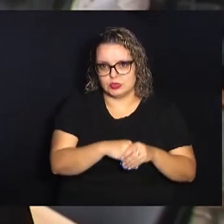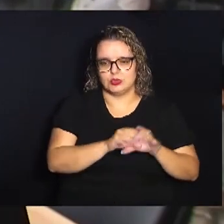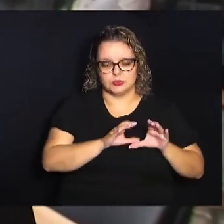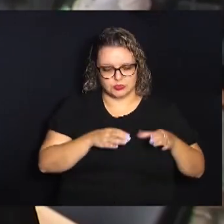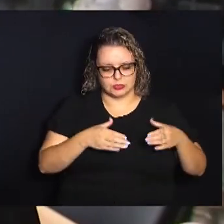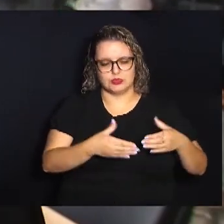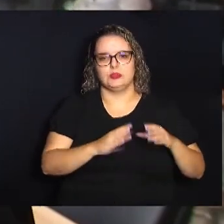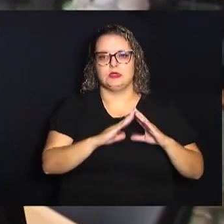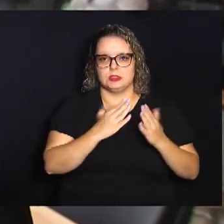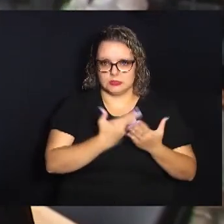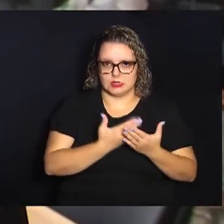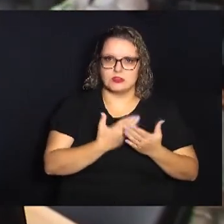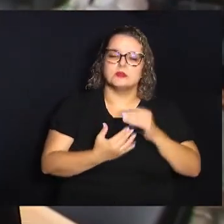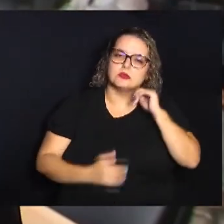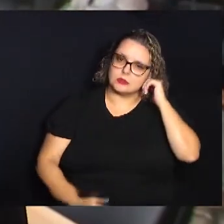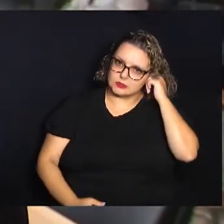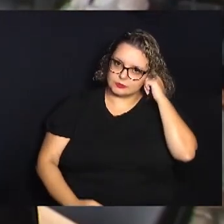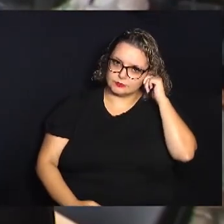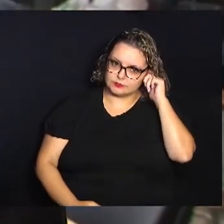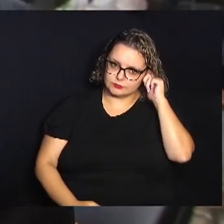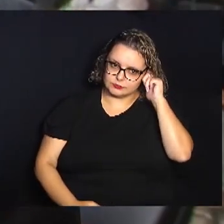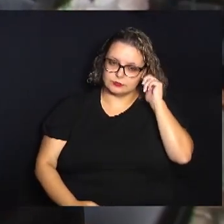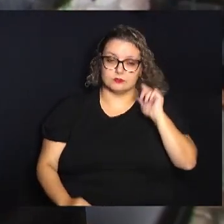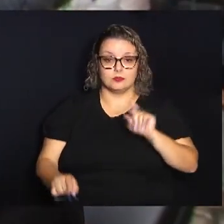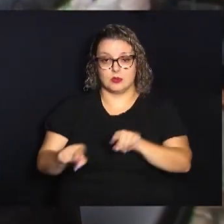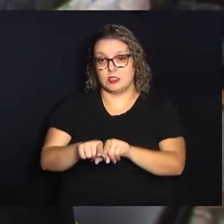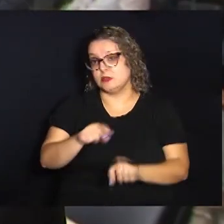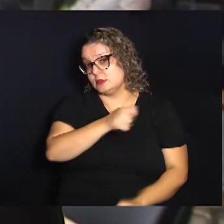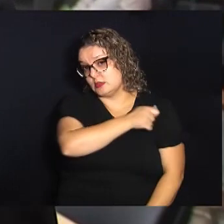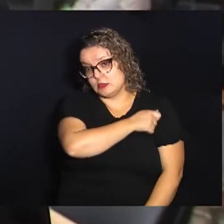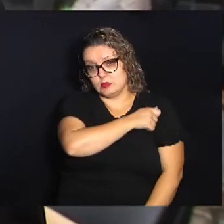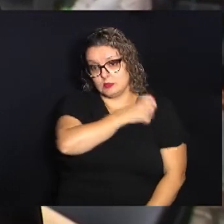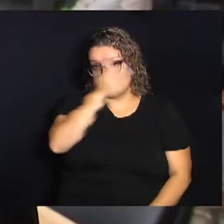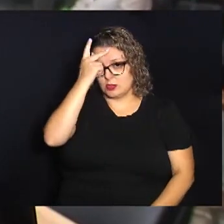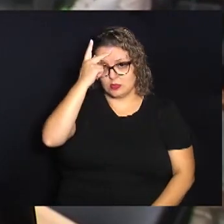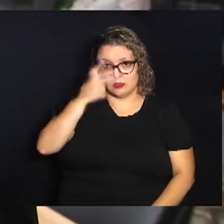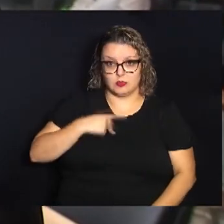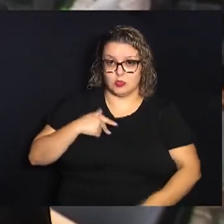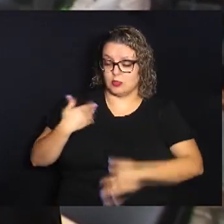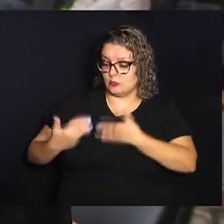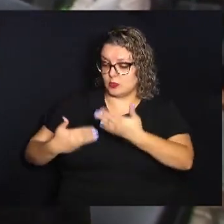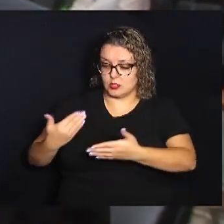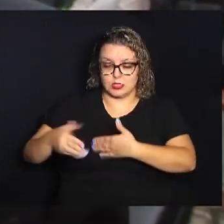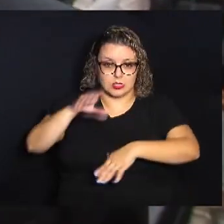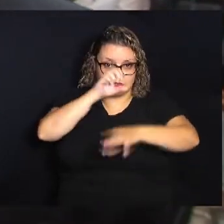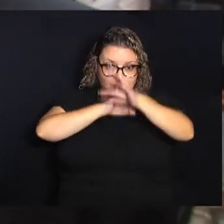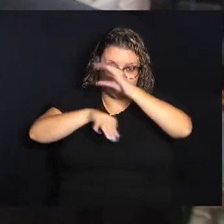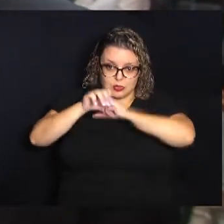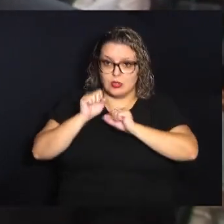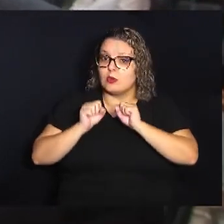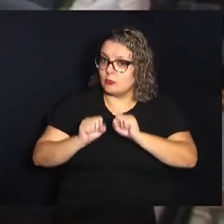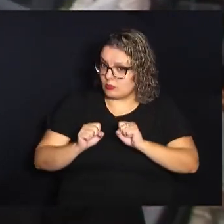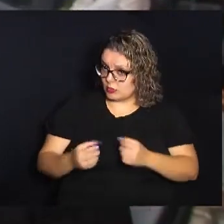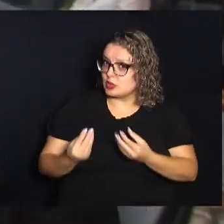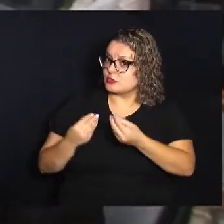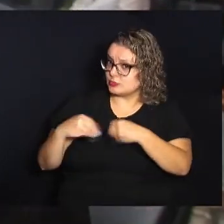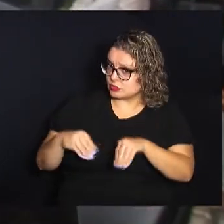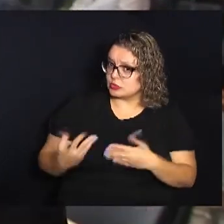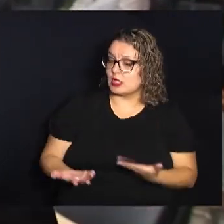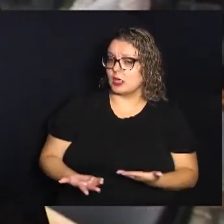corpo da escola, mas também para os alunos. O próprio processo de aprendizagem pode ficar